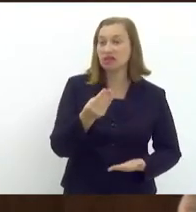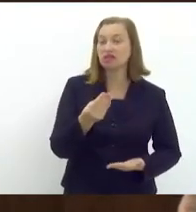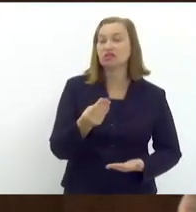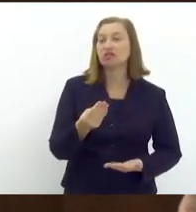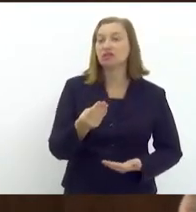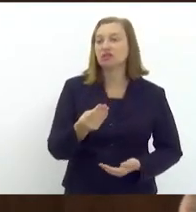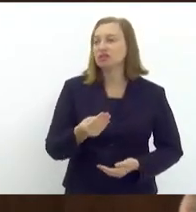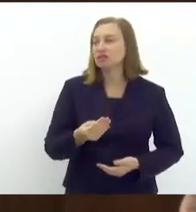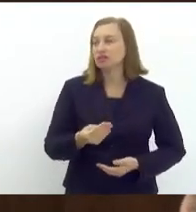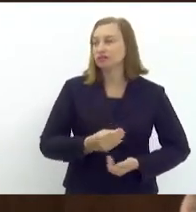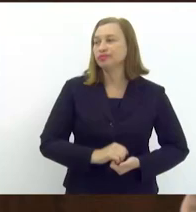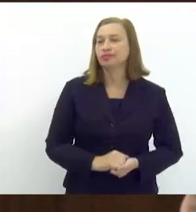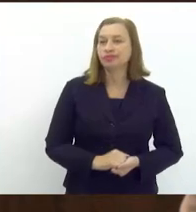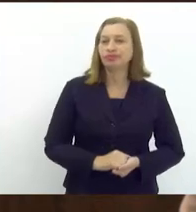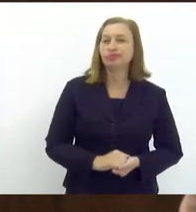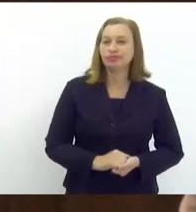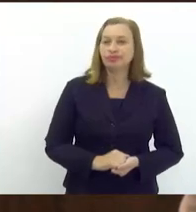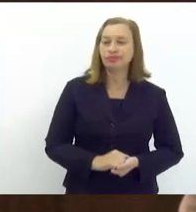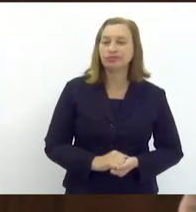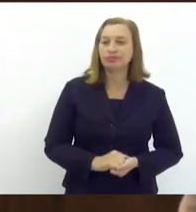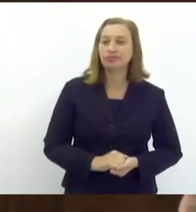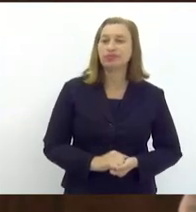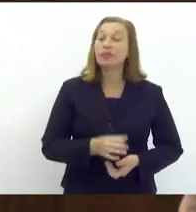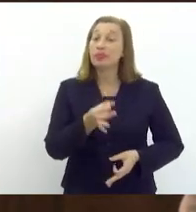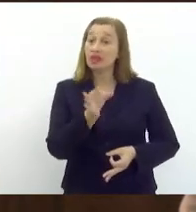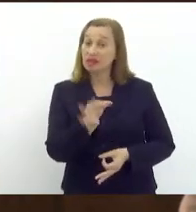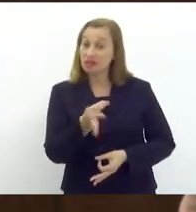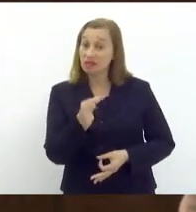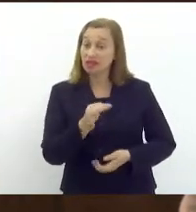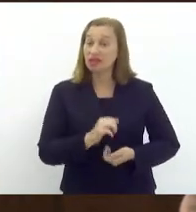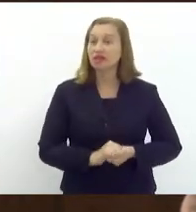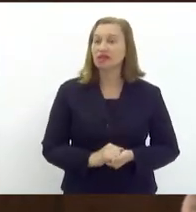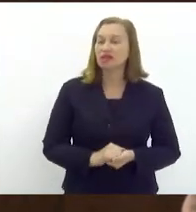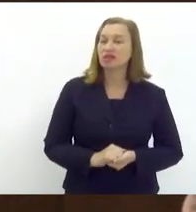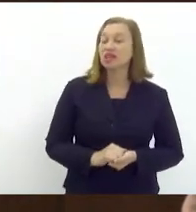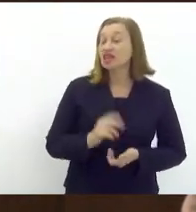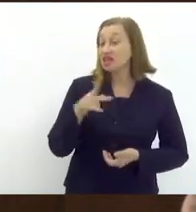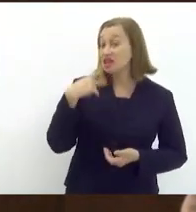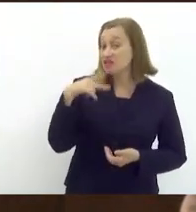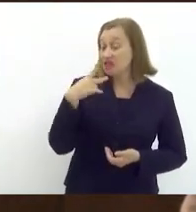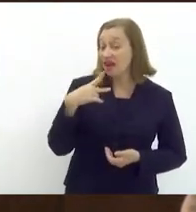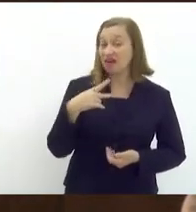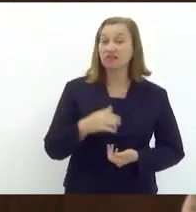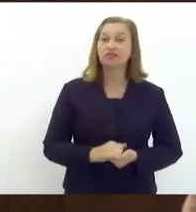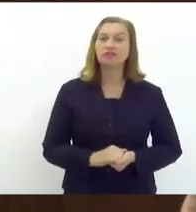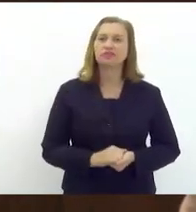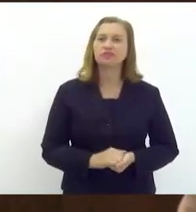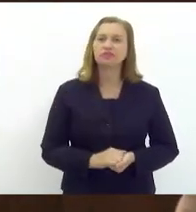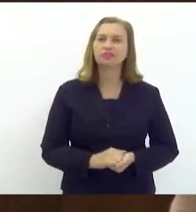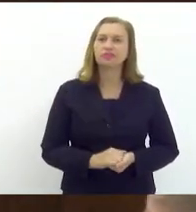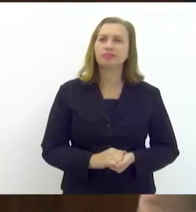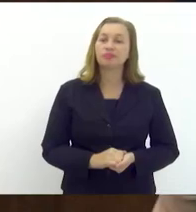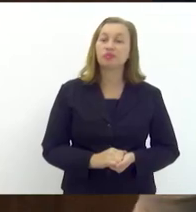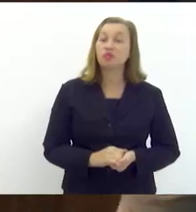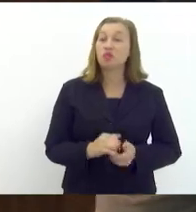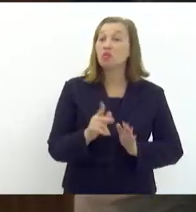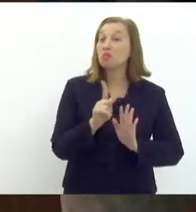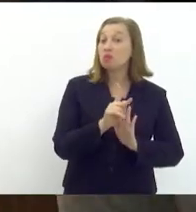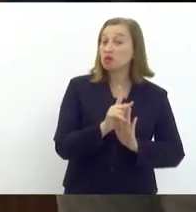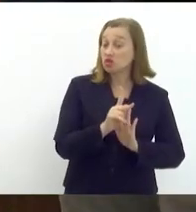sociedade mas que isso com a justificativa eles ainda justificam o seguinte que o